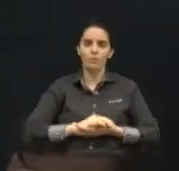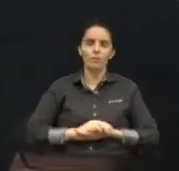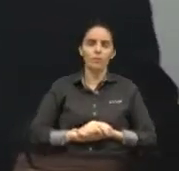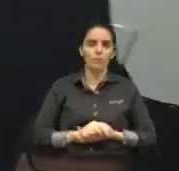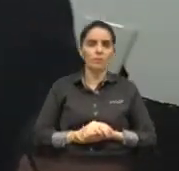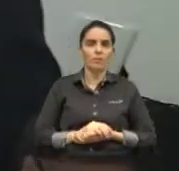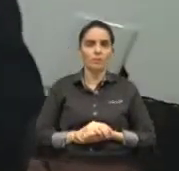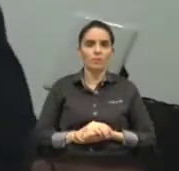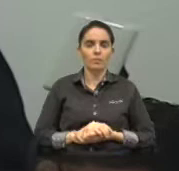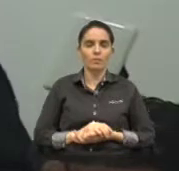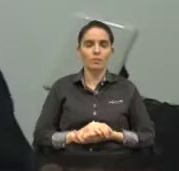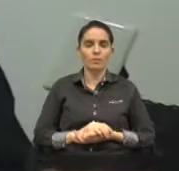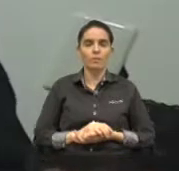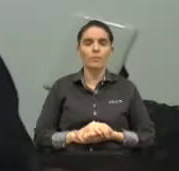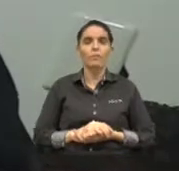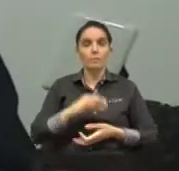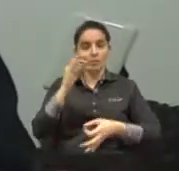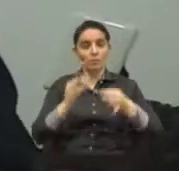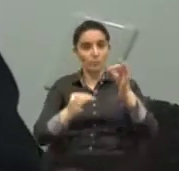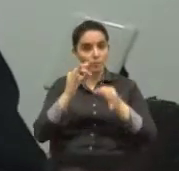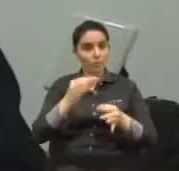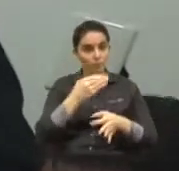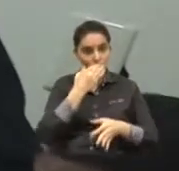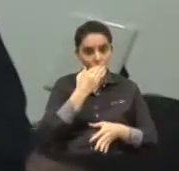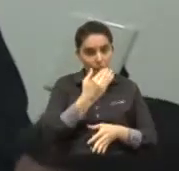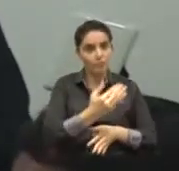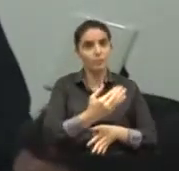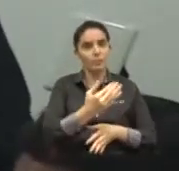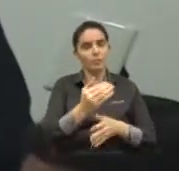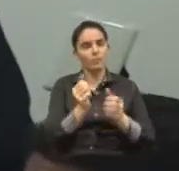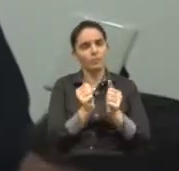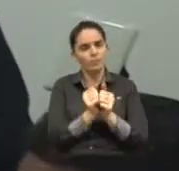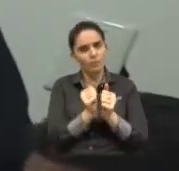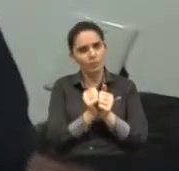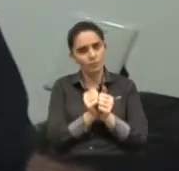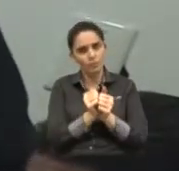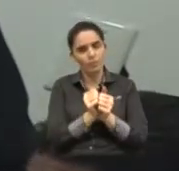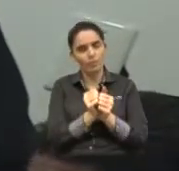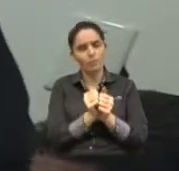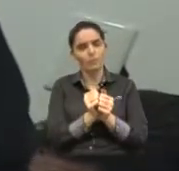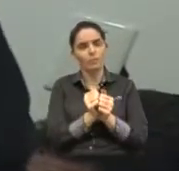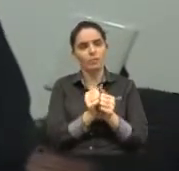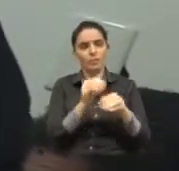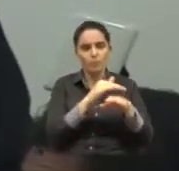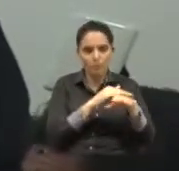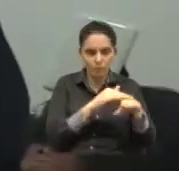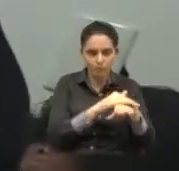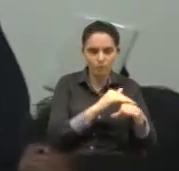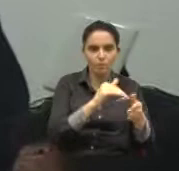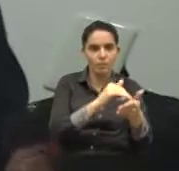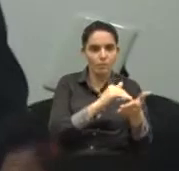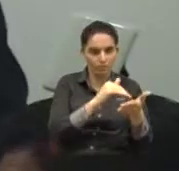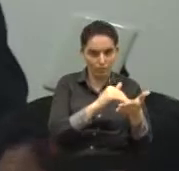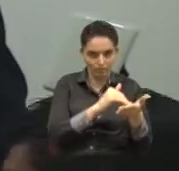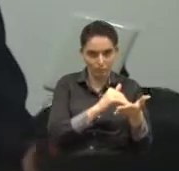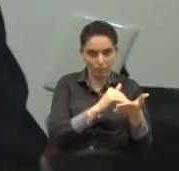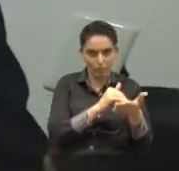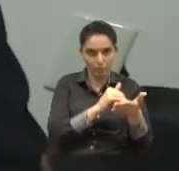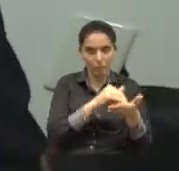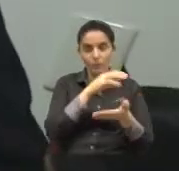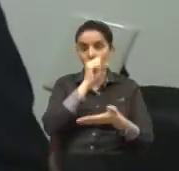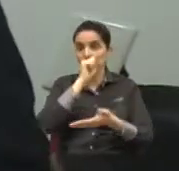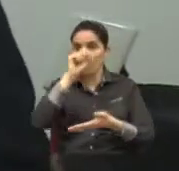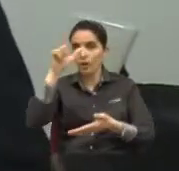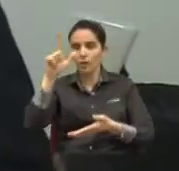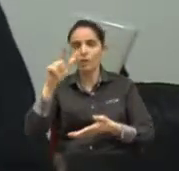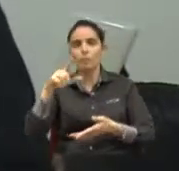do nosso juiz, Dr. Barrichello, nós estivemos junto ao secretário de Estado, e que Limeira possa